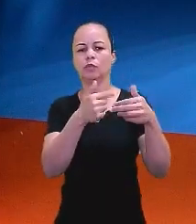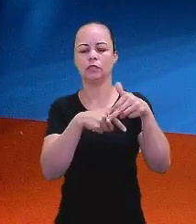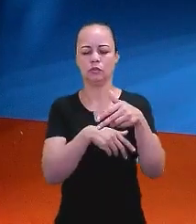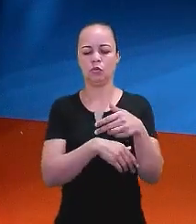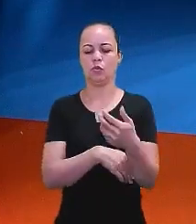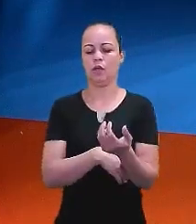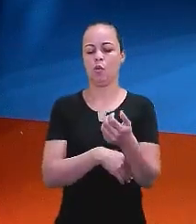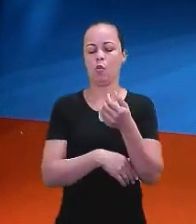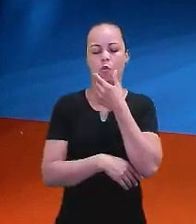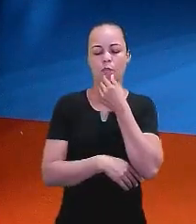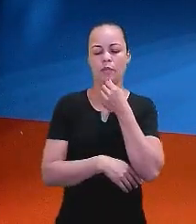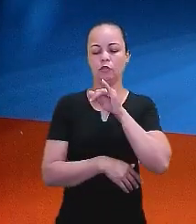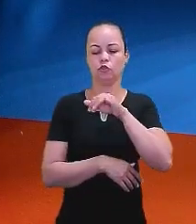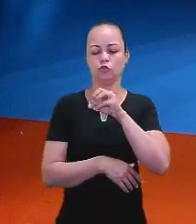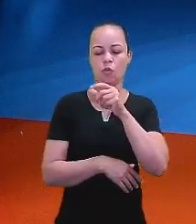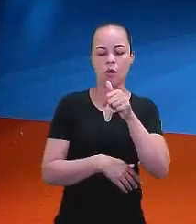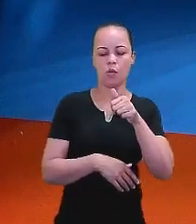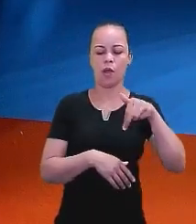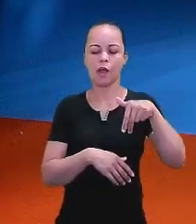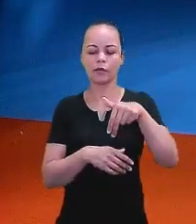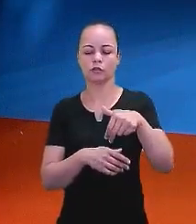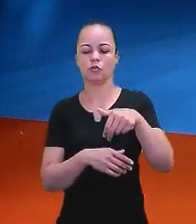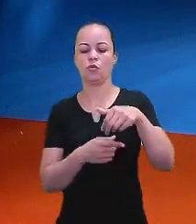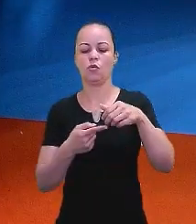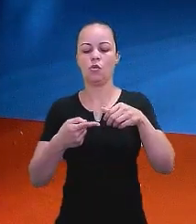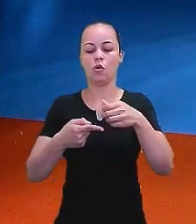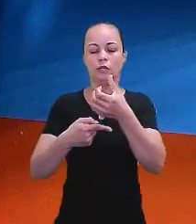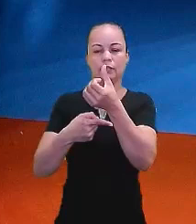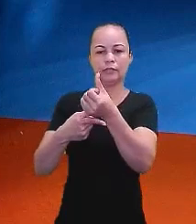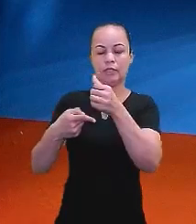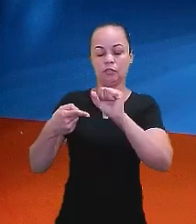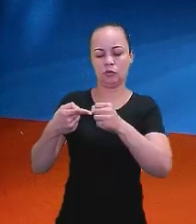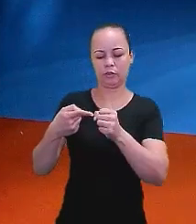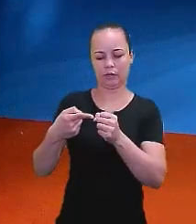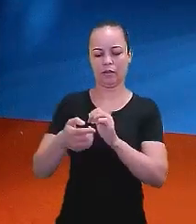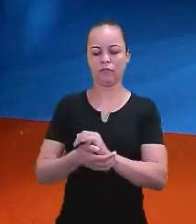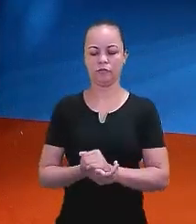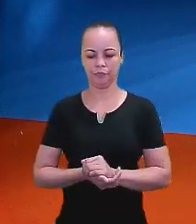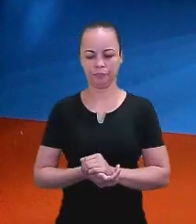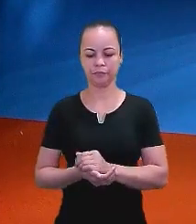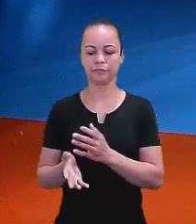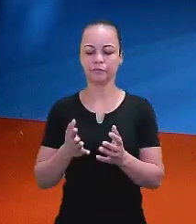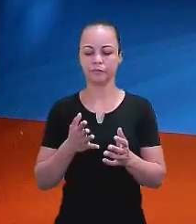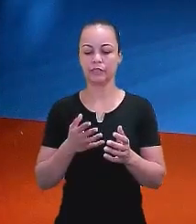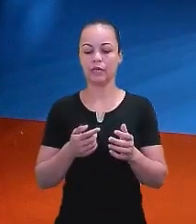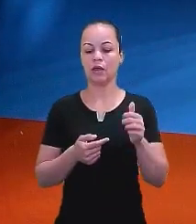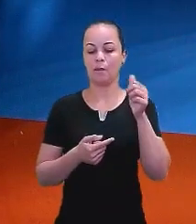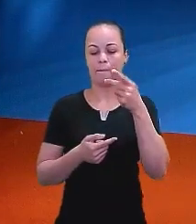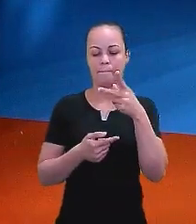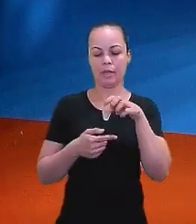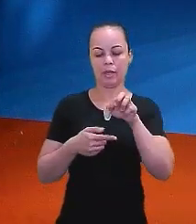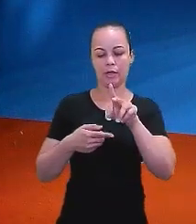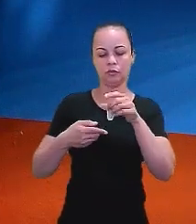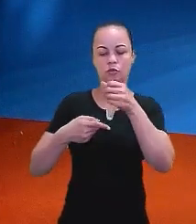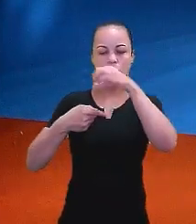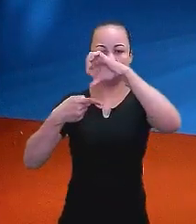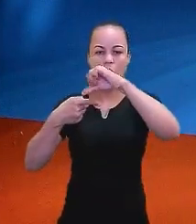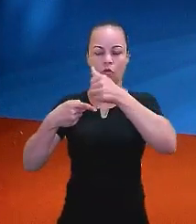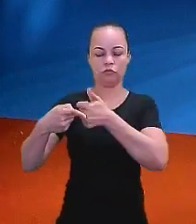caminho. Pedro, 9/12. Ana, 3/8. E